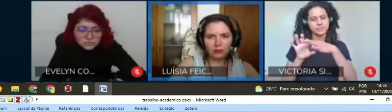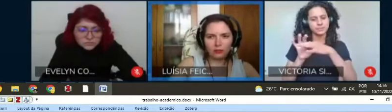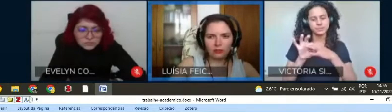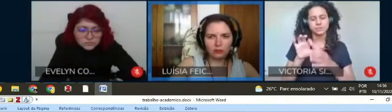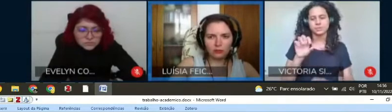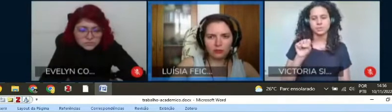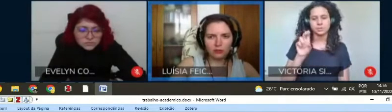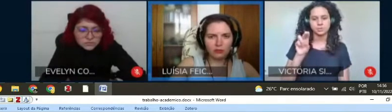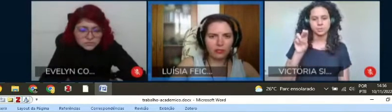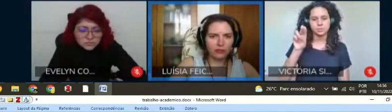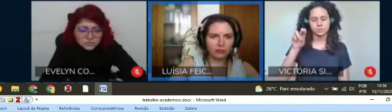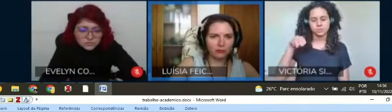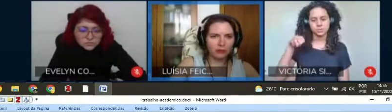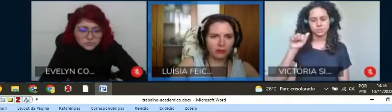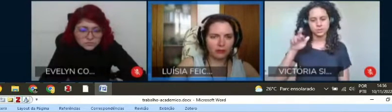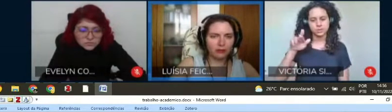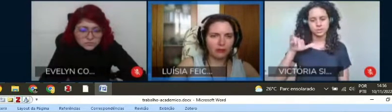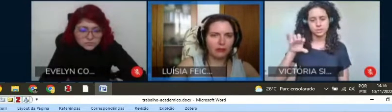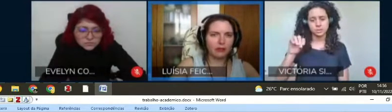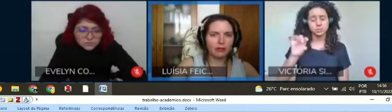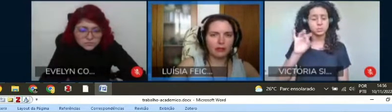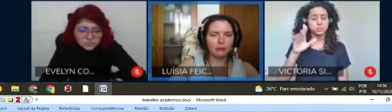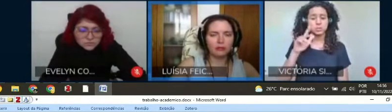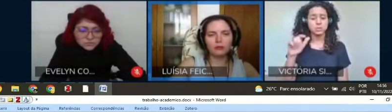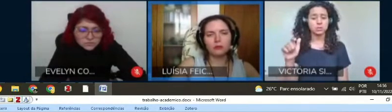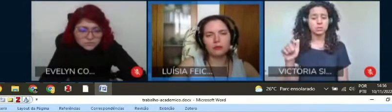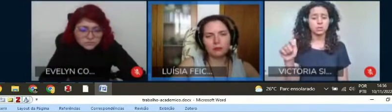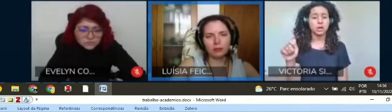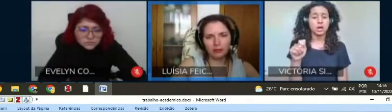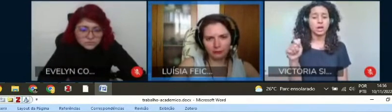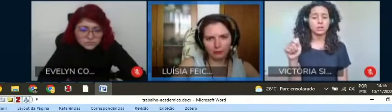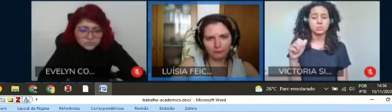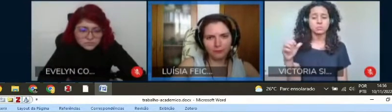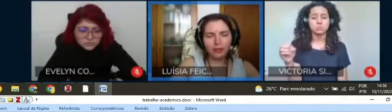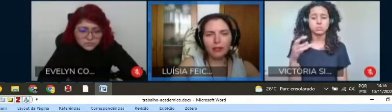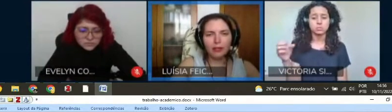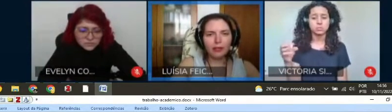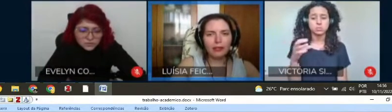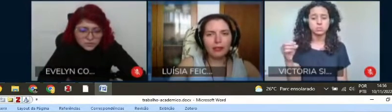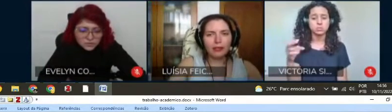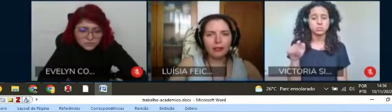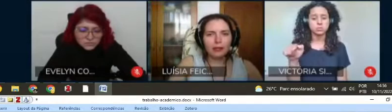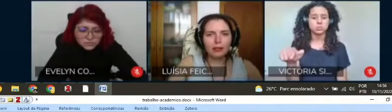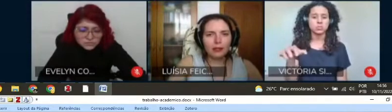atualizar, ele só atualizou os números das páginas, mas o alinhamento se manteve.